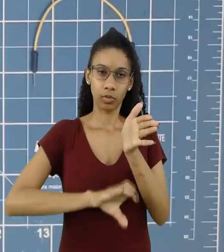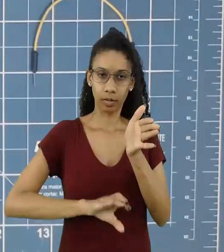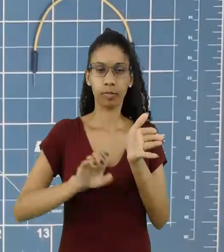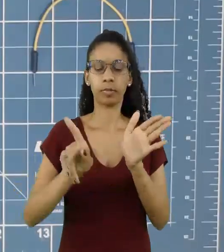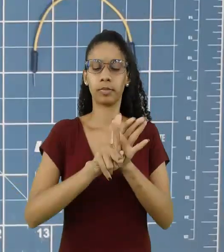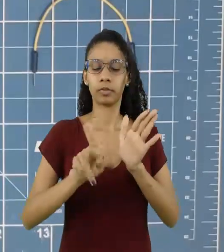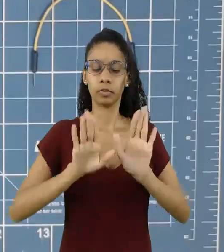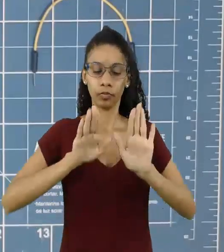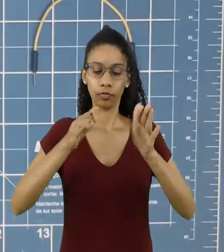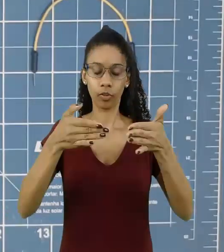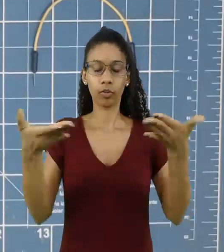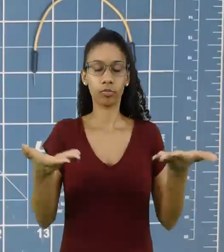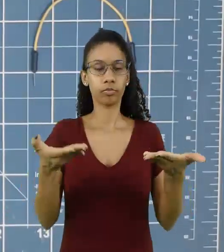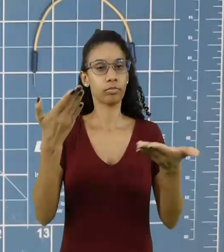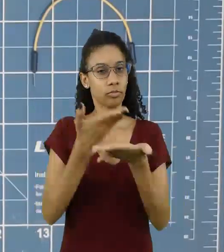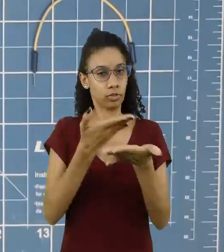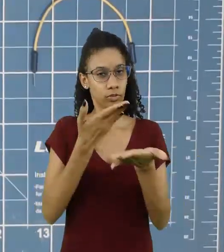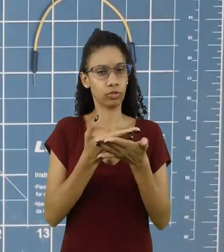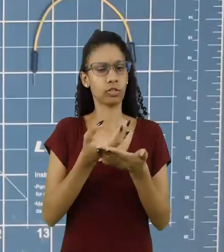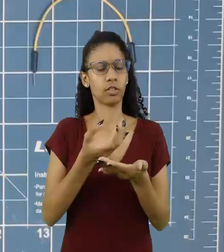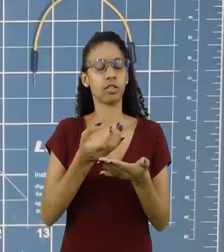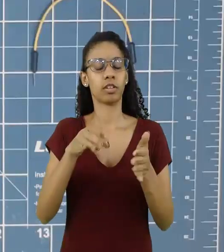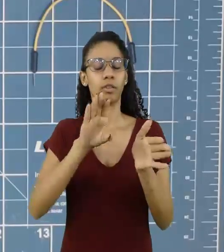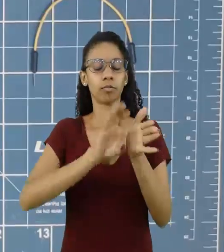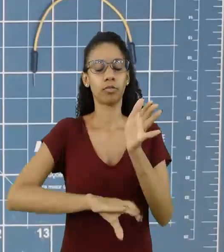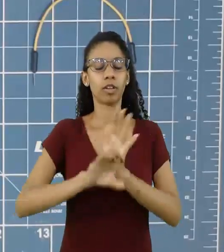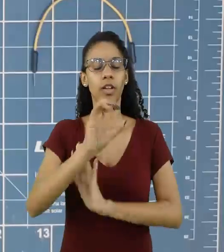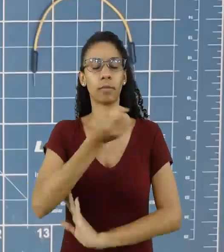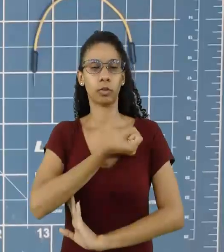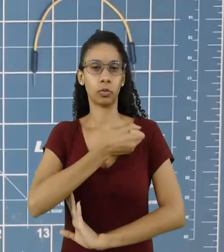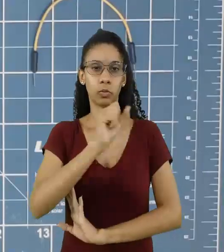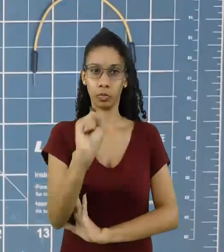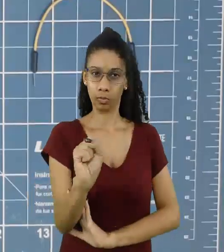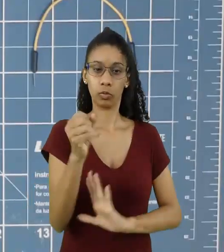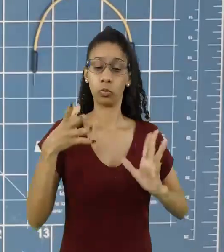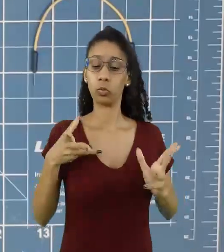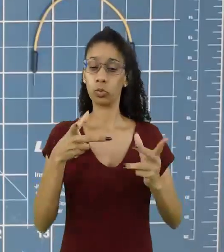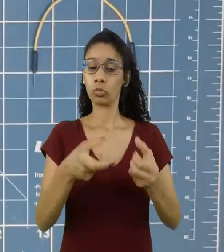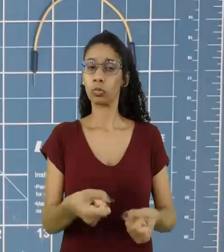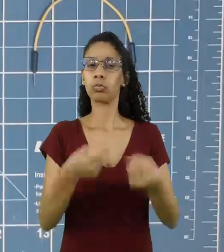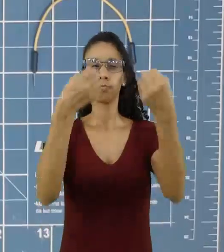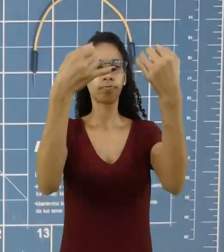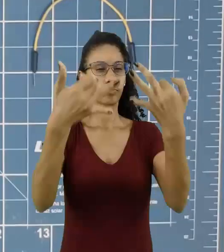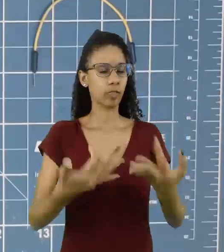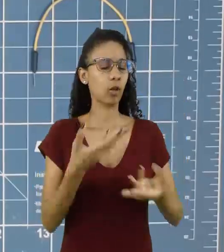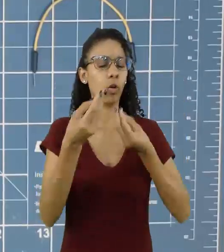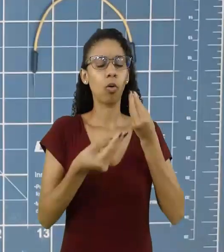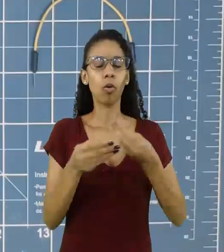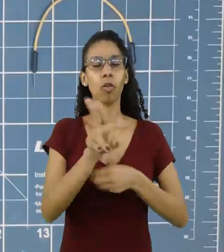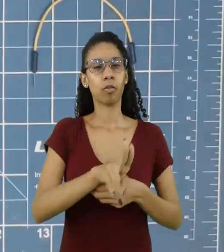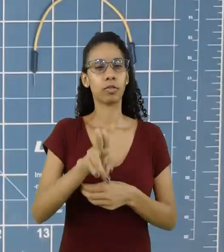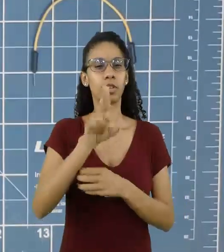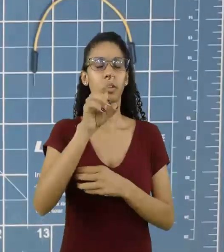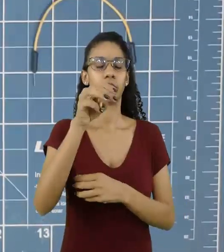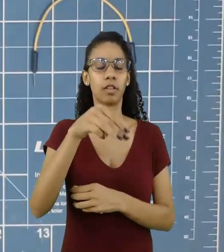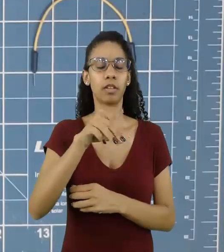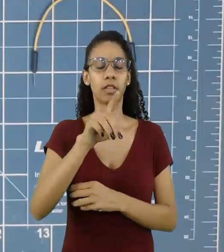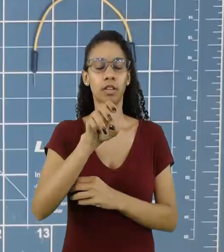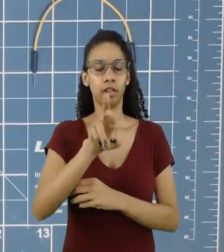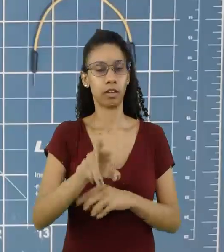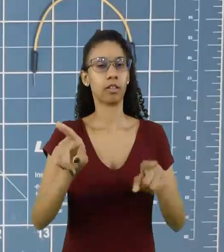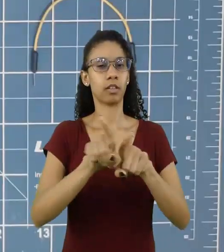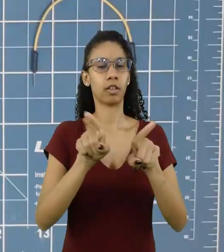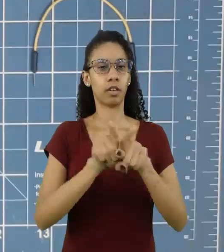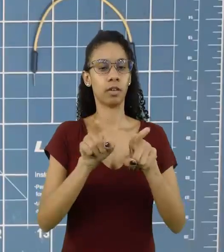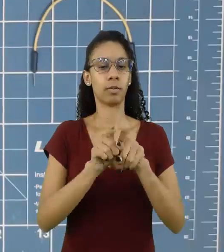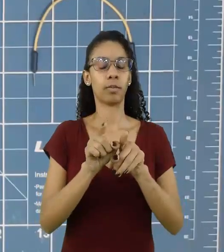capítulo referente a essa aula toda, capítulo 8, né? Toda a discussão sobre como funciona o